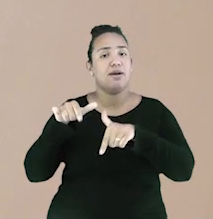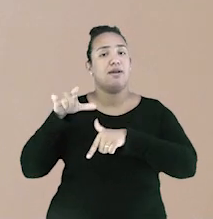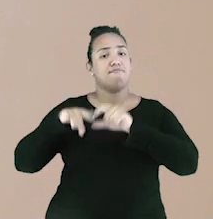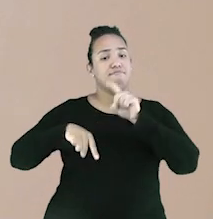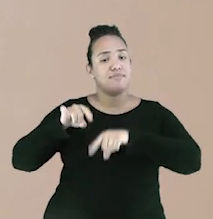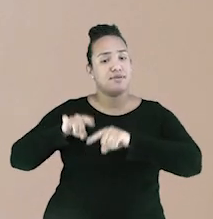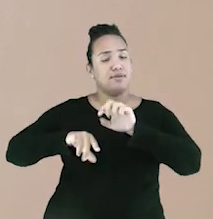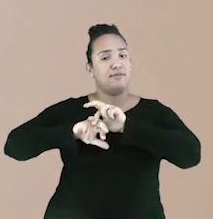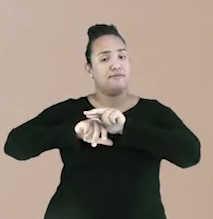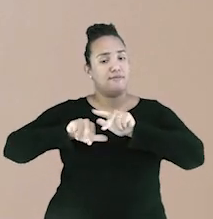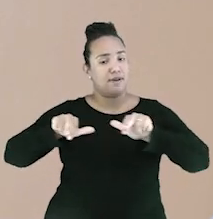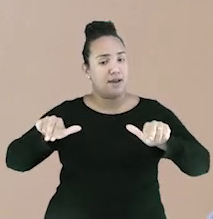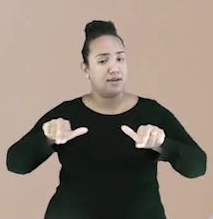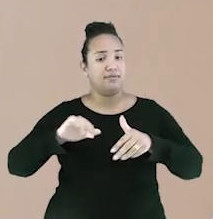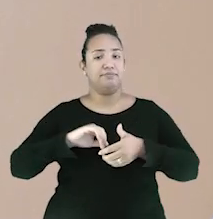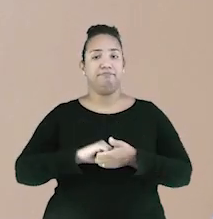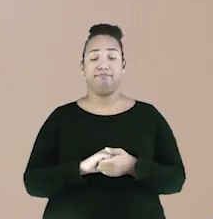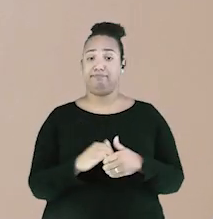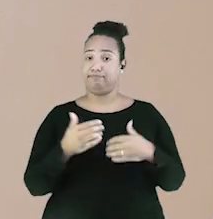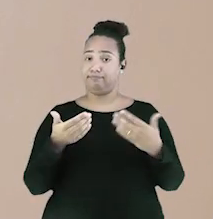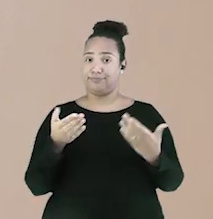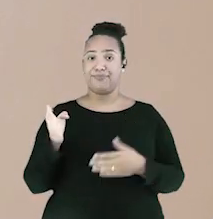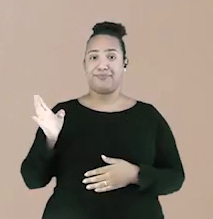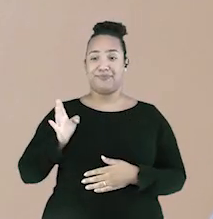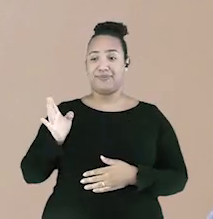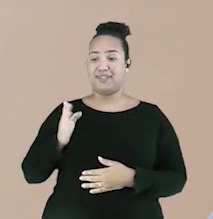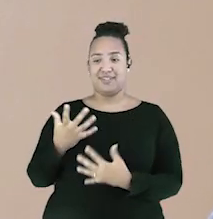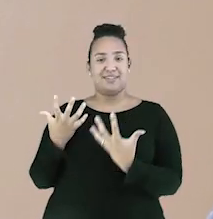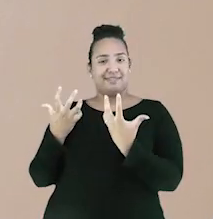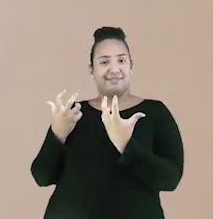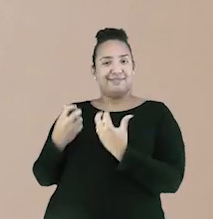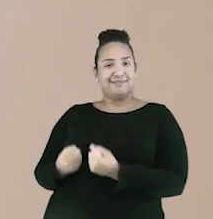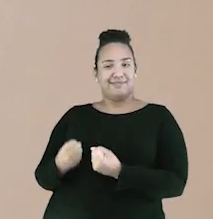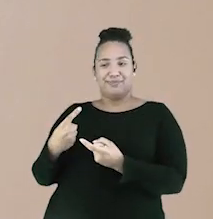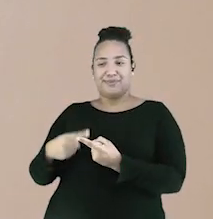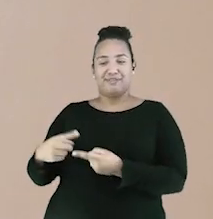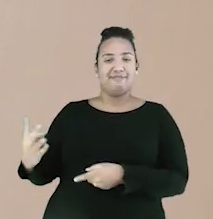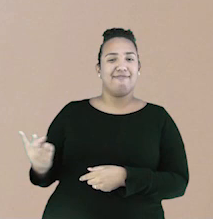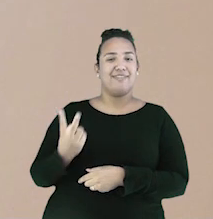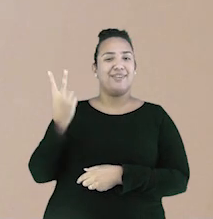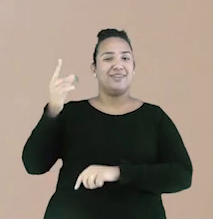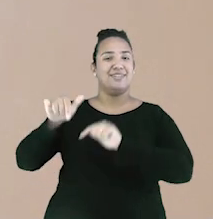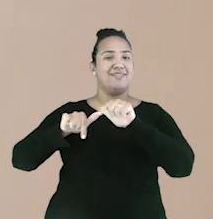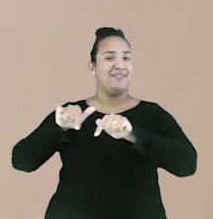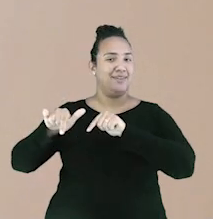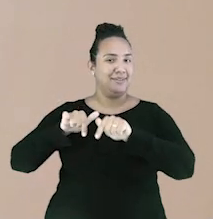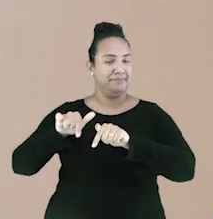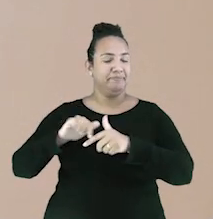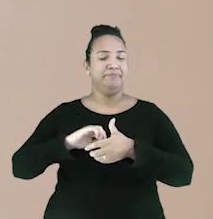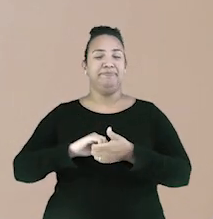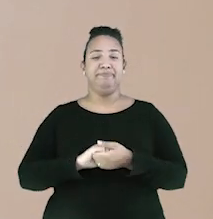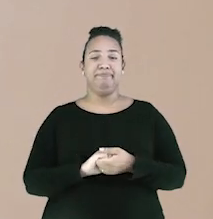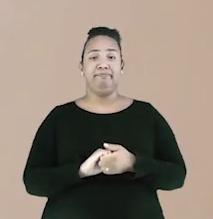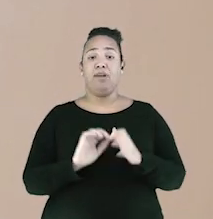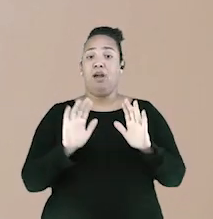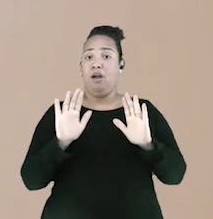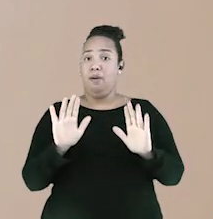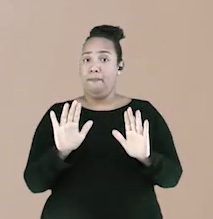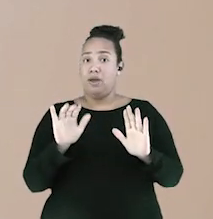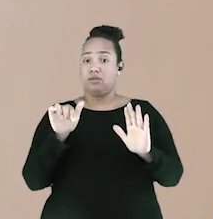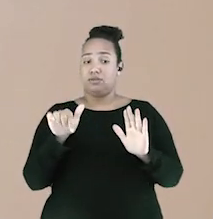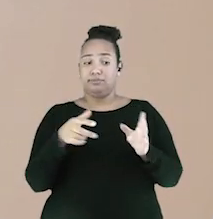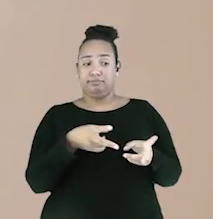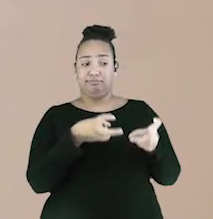de capital. A burguesia abraçou a fé reformada por conta dessa valorização do trabalho, ao